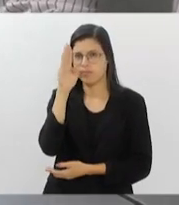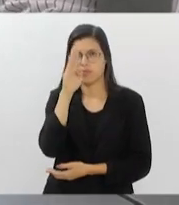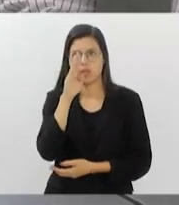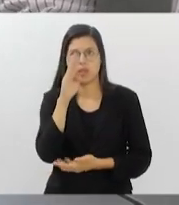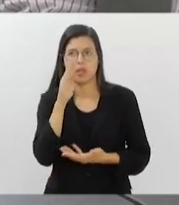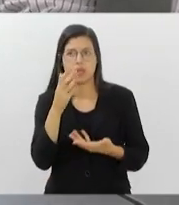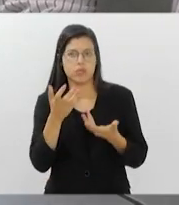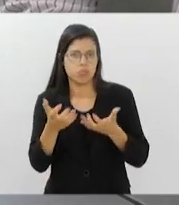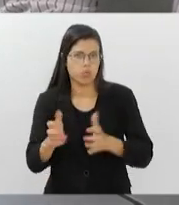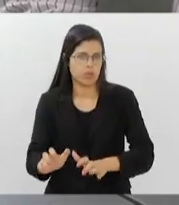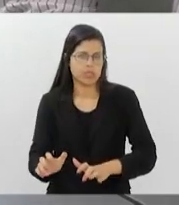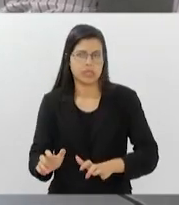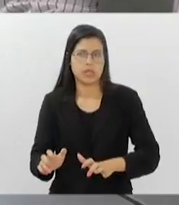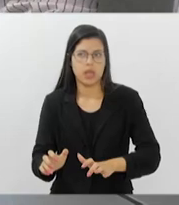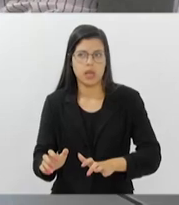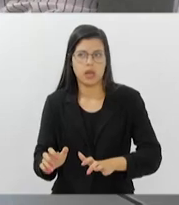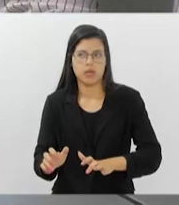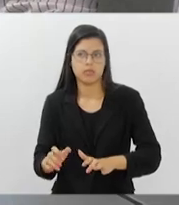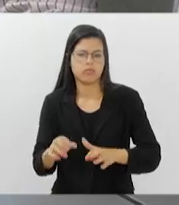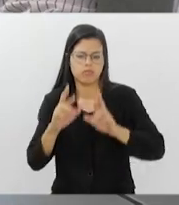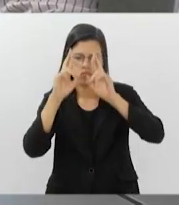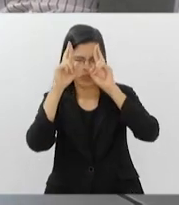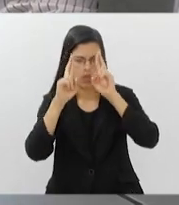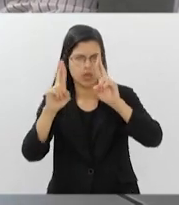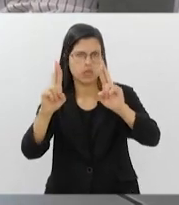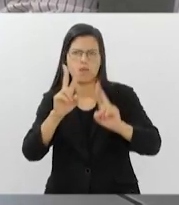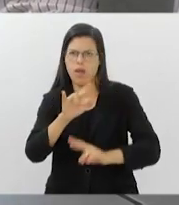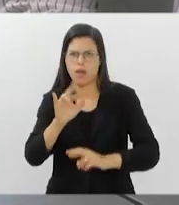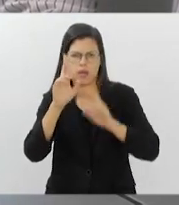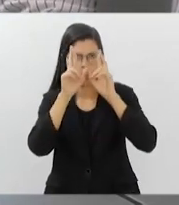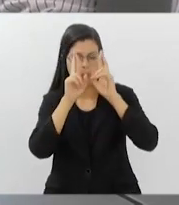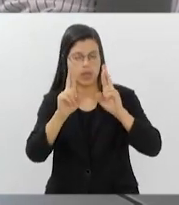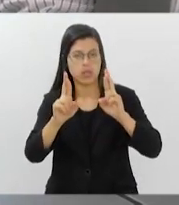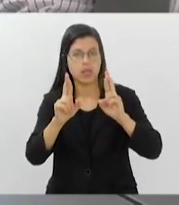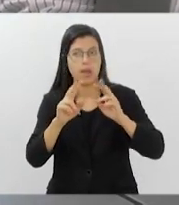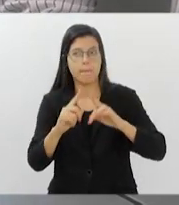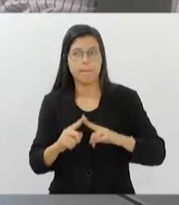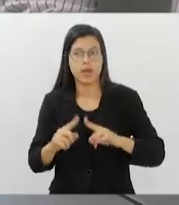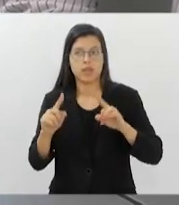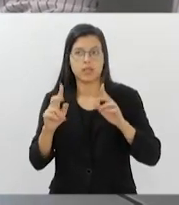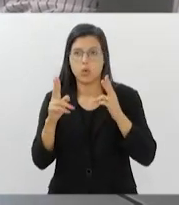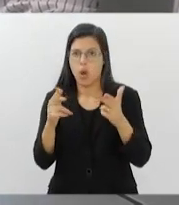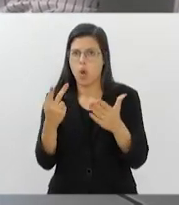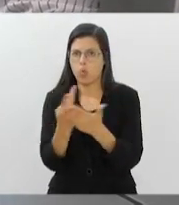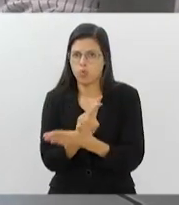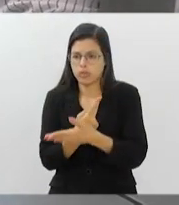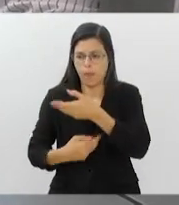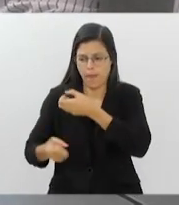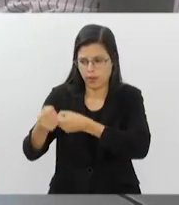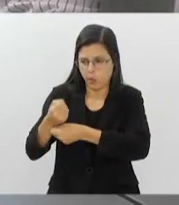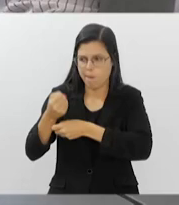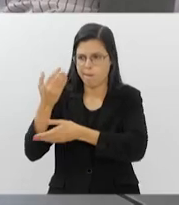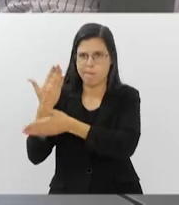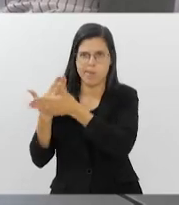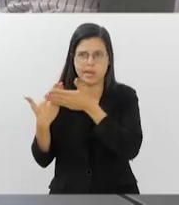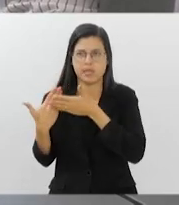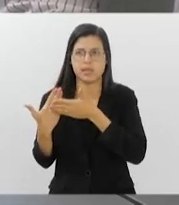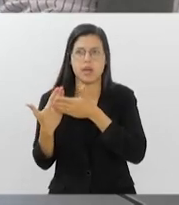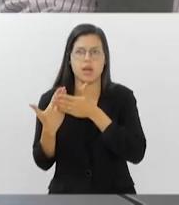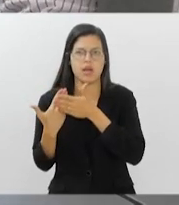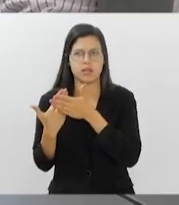rejeição, ele passa a ser respeitado. Só nos casos como foi o daquele motivo que ensejou aqui a lei,